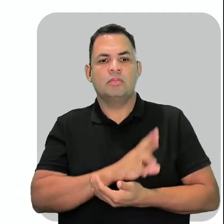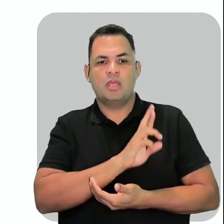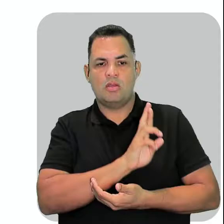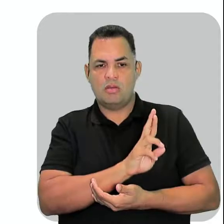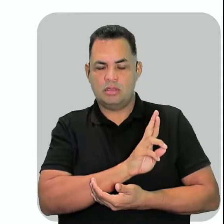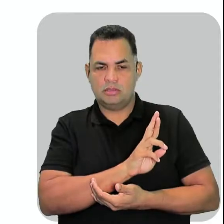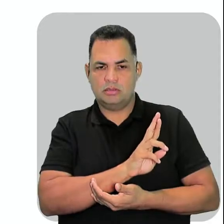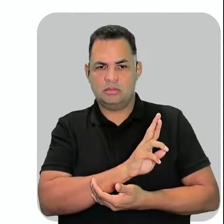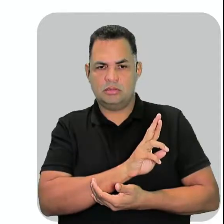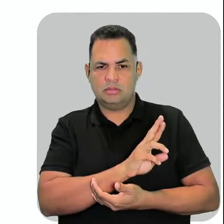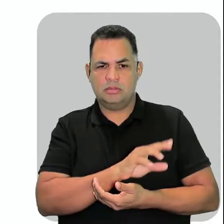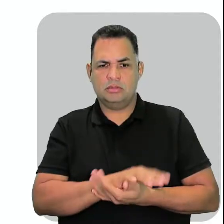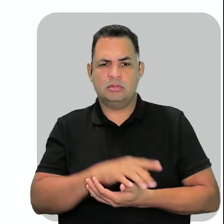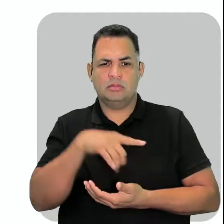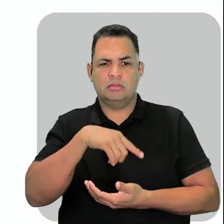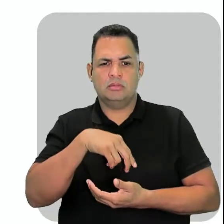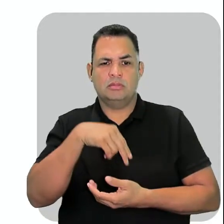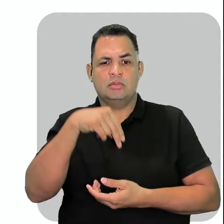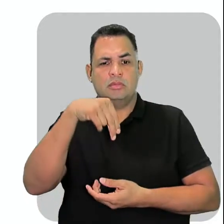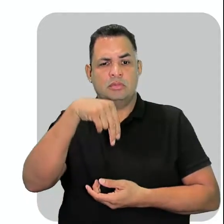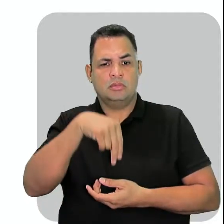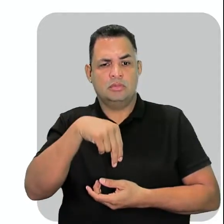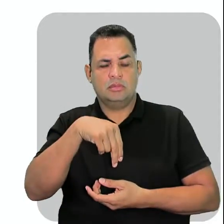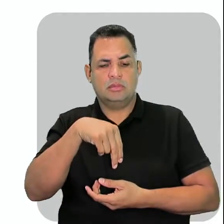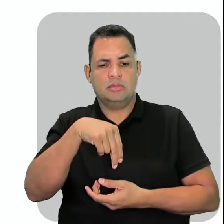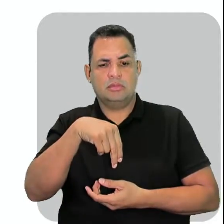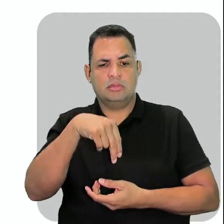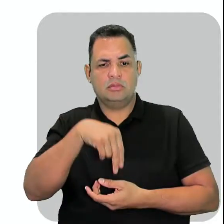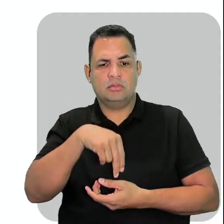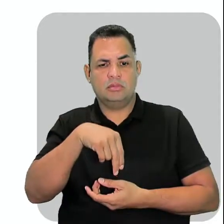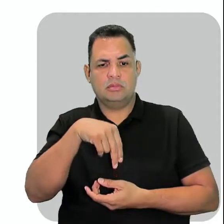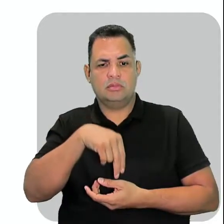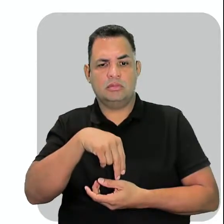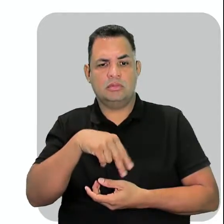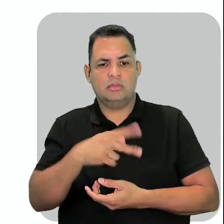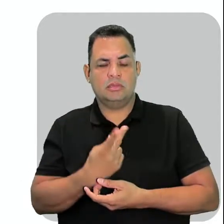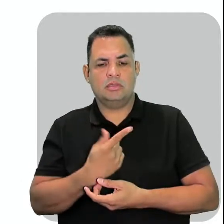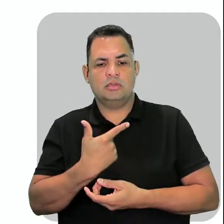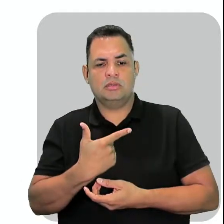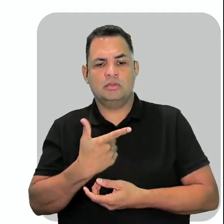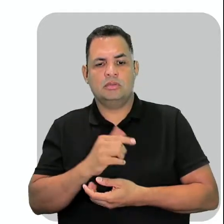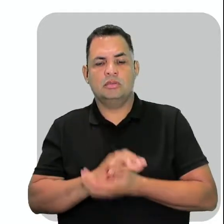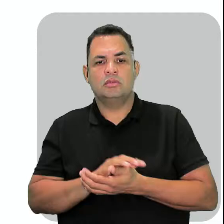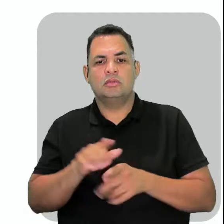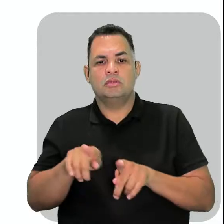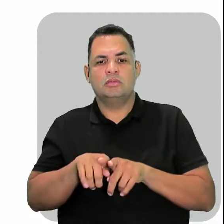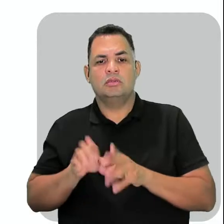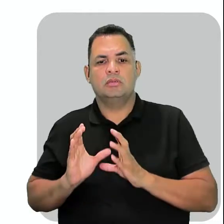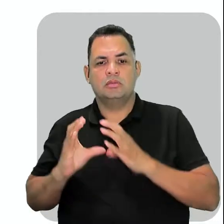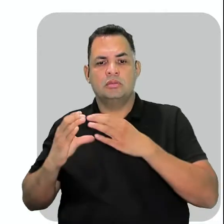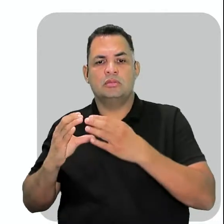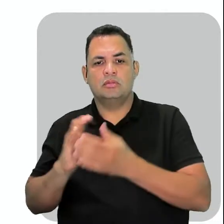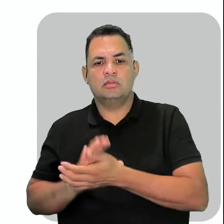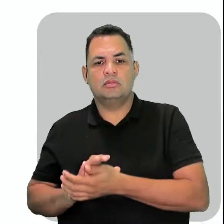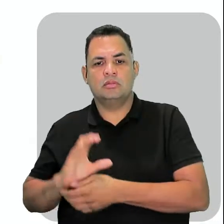R, eu tenho outro grupo que no caso aqui é o grupo amino, e eu tenho o